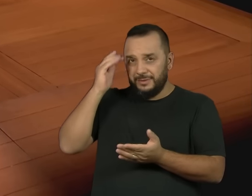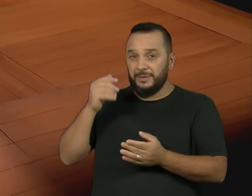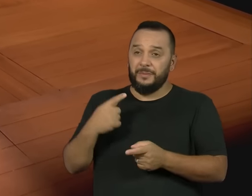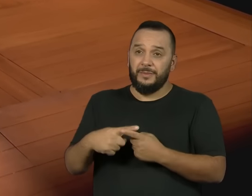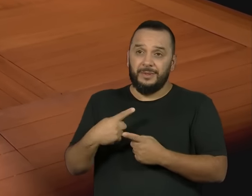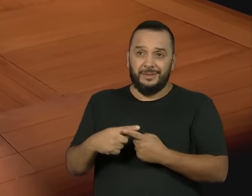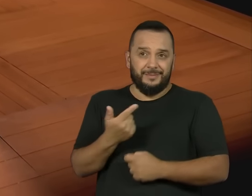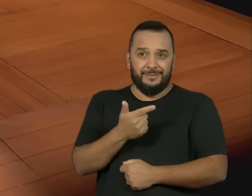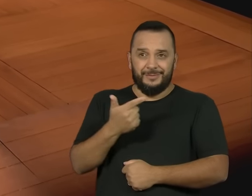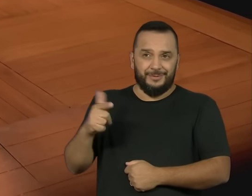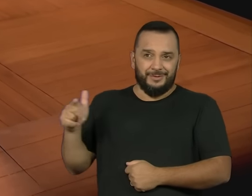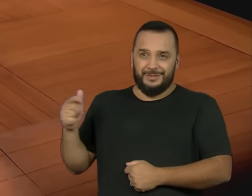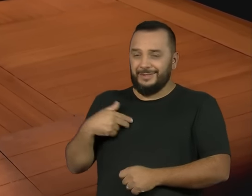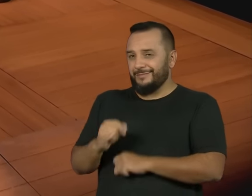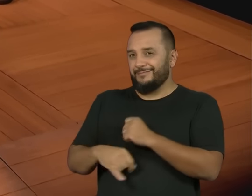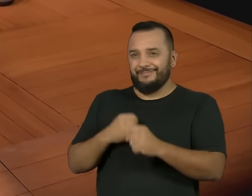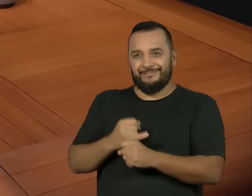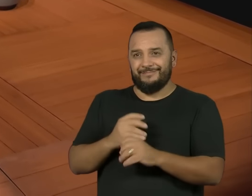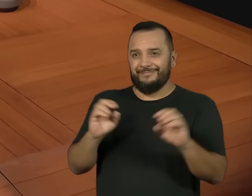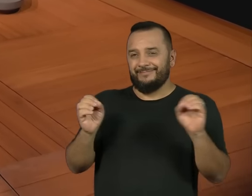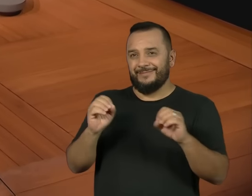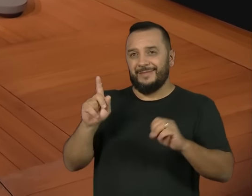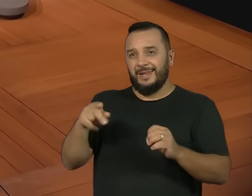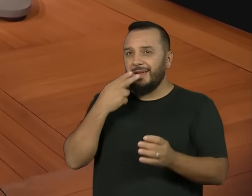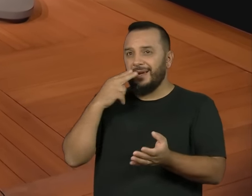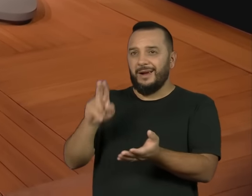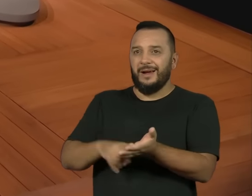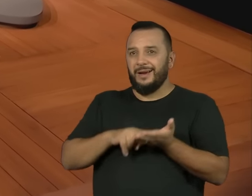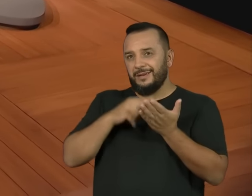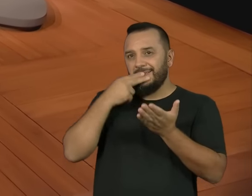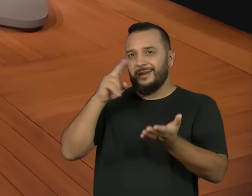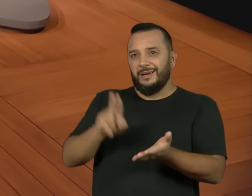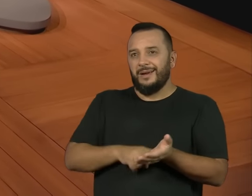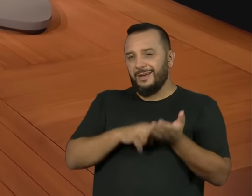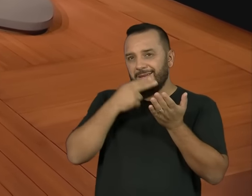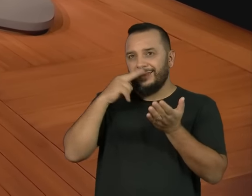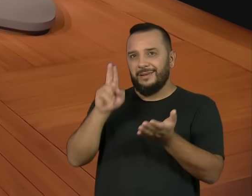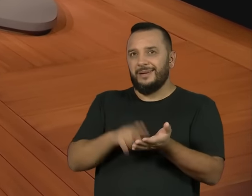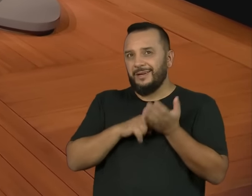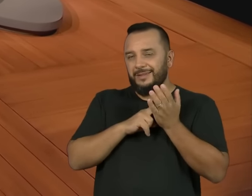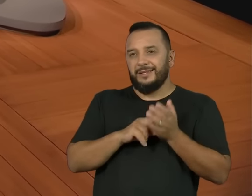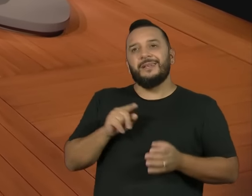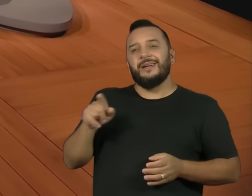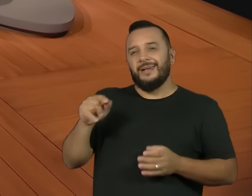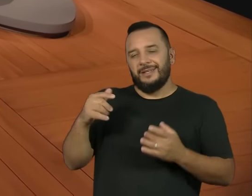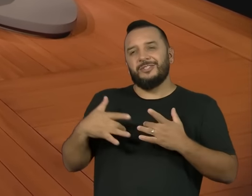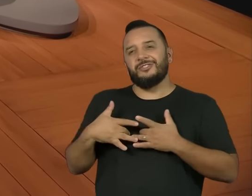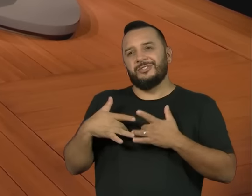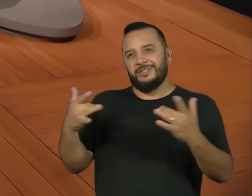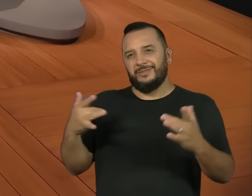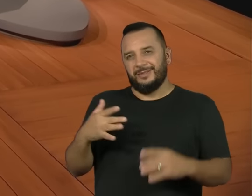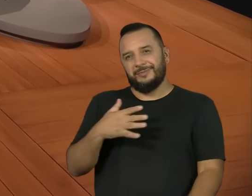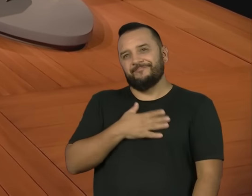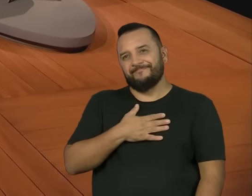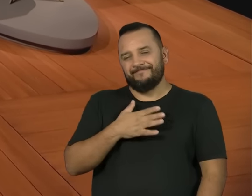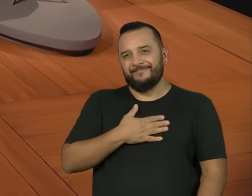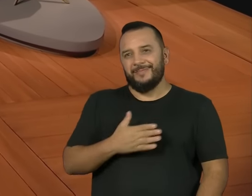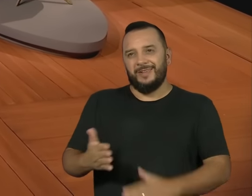tinha digital nada, eram cartas. E foi a coisa mais generosa que ela fez,